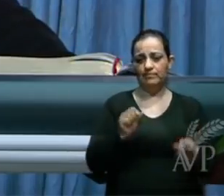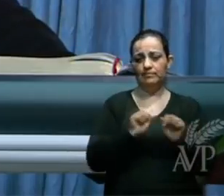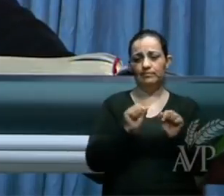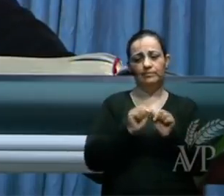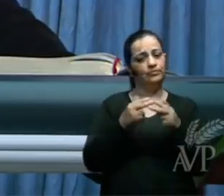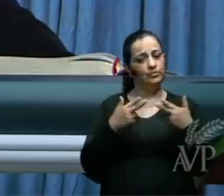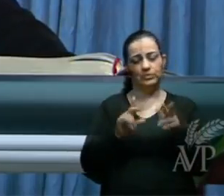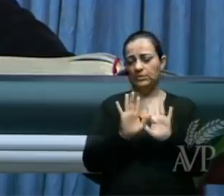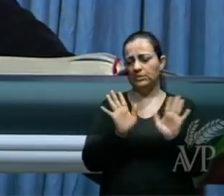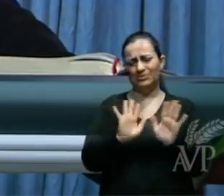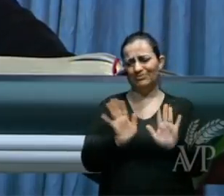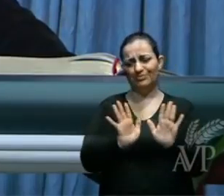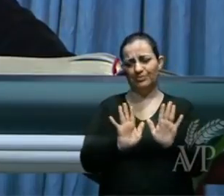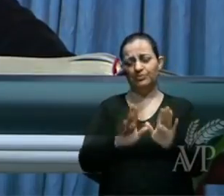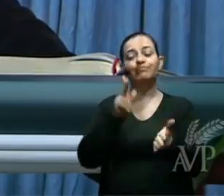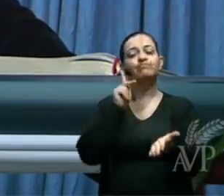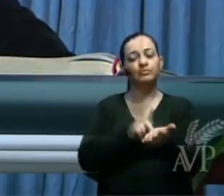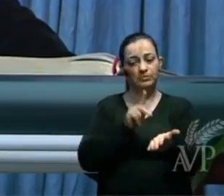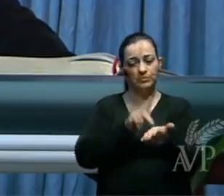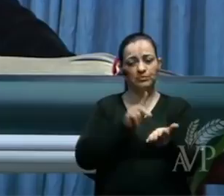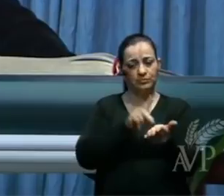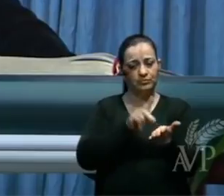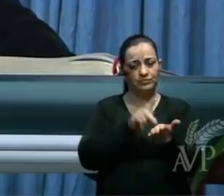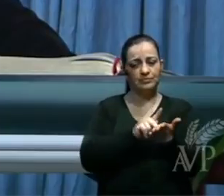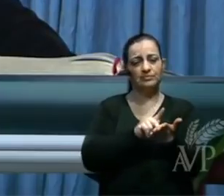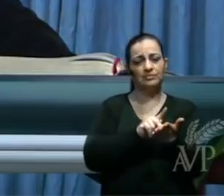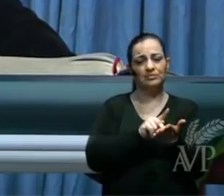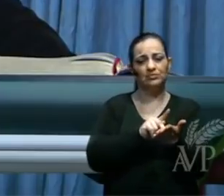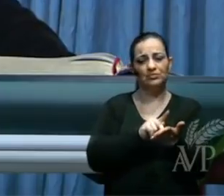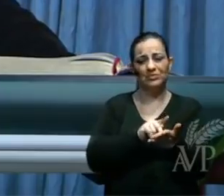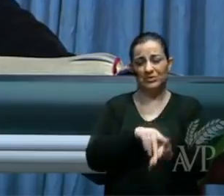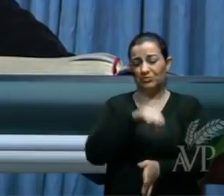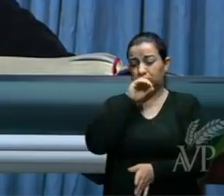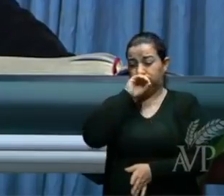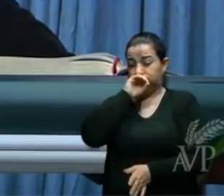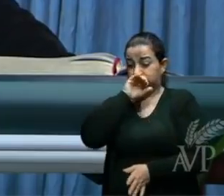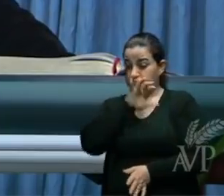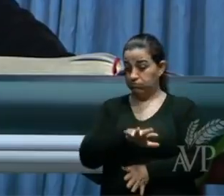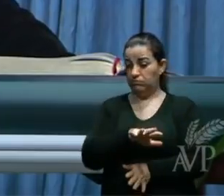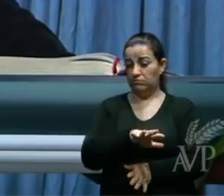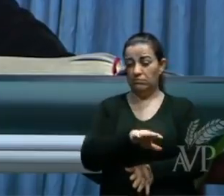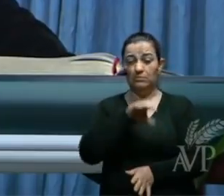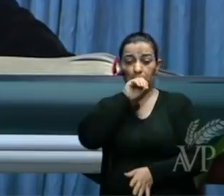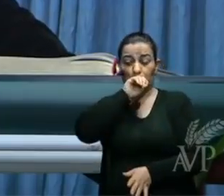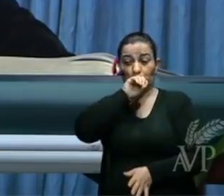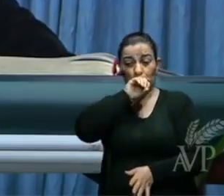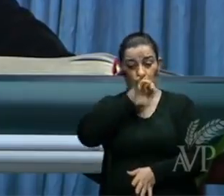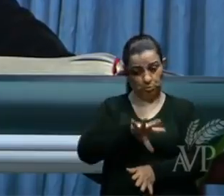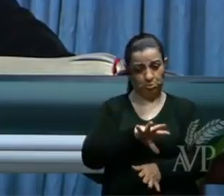para lhe dizer a verdade a igreja eu tenho um nojo nojo